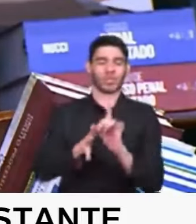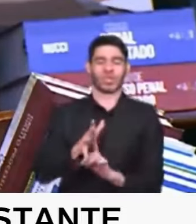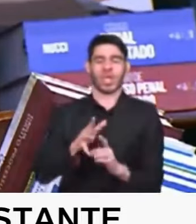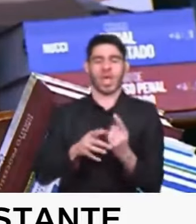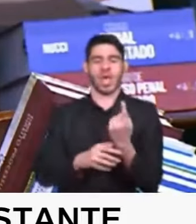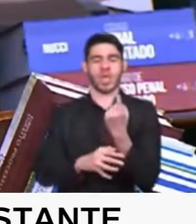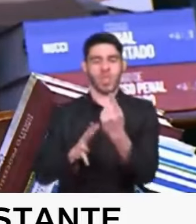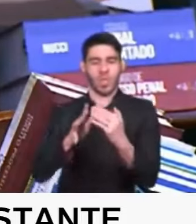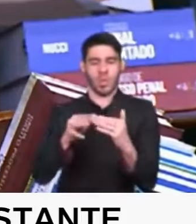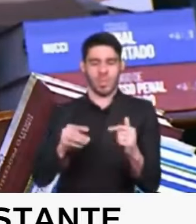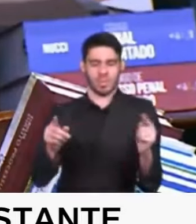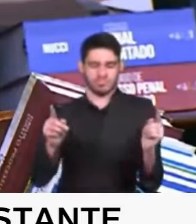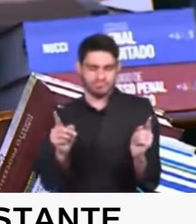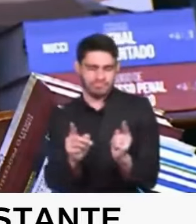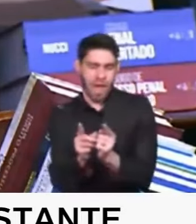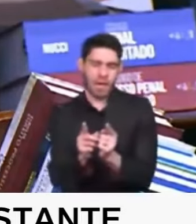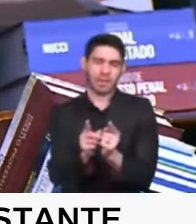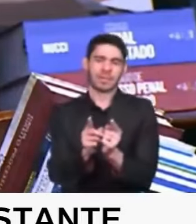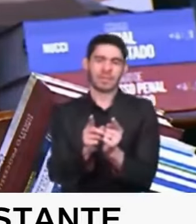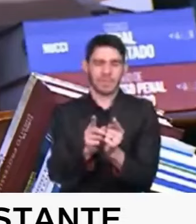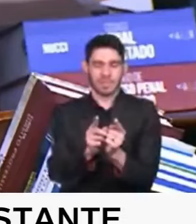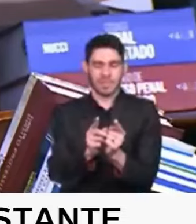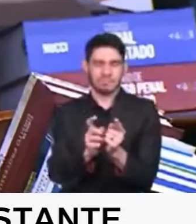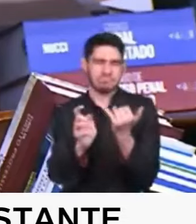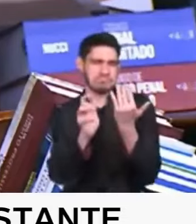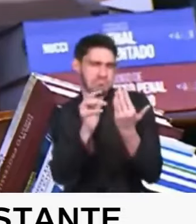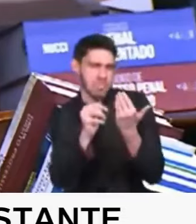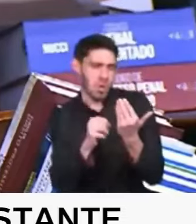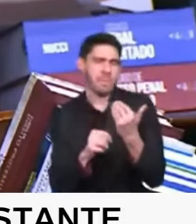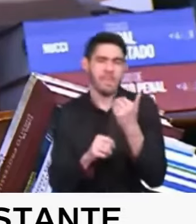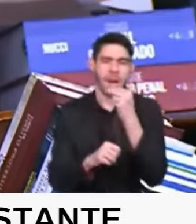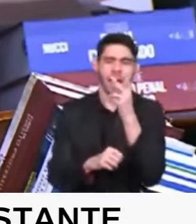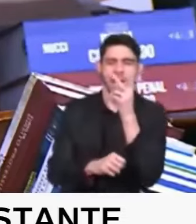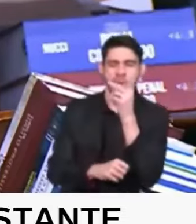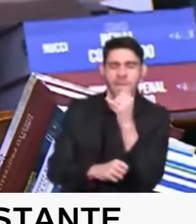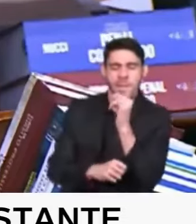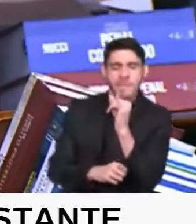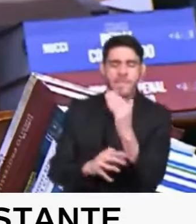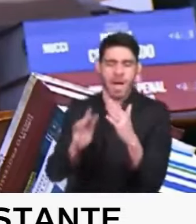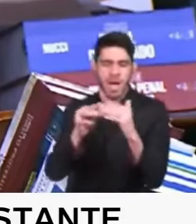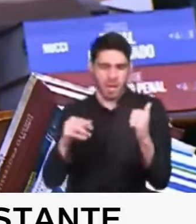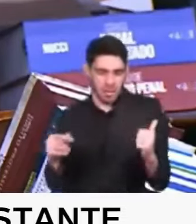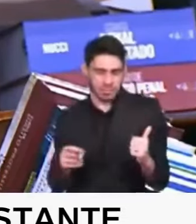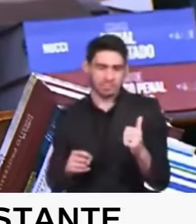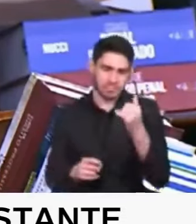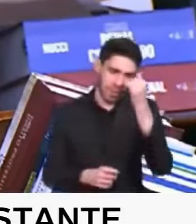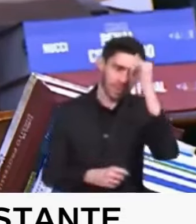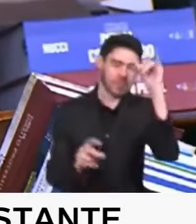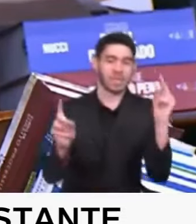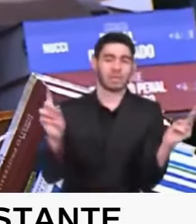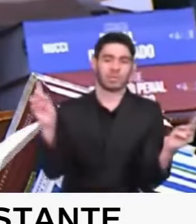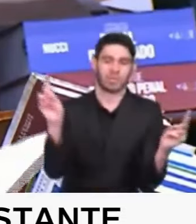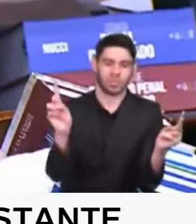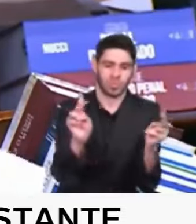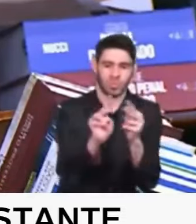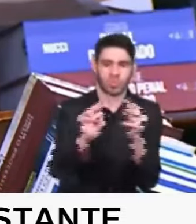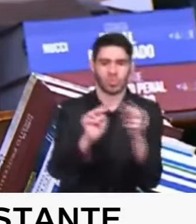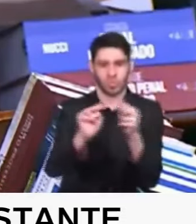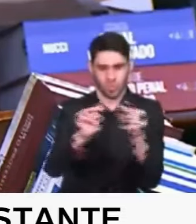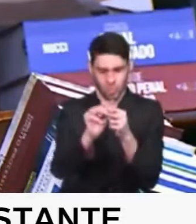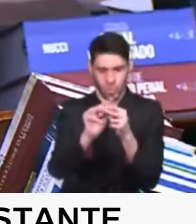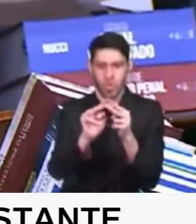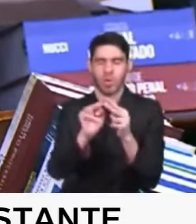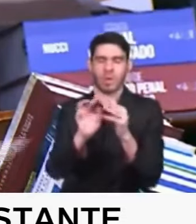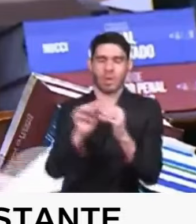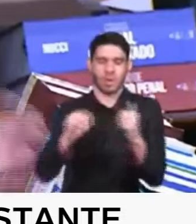interrompida em 2015 até agora sem previsão de retorno até o momento Barroso e faquim defenderam que essas pessoas tenham a garantia de usar